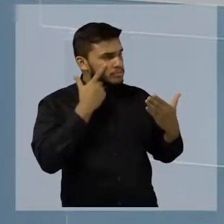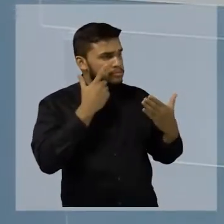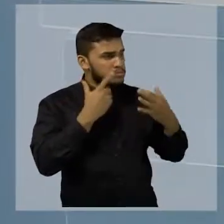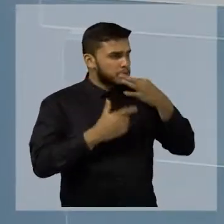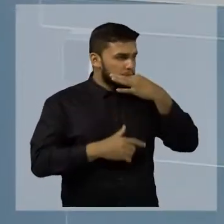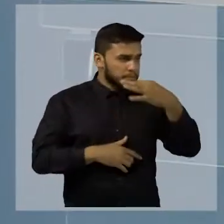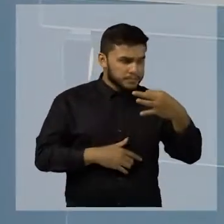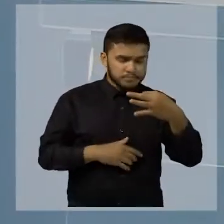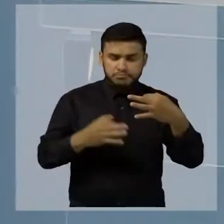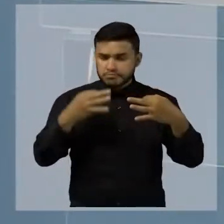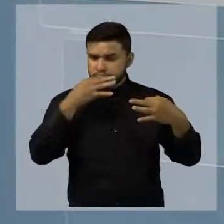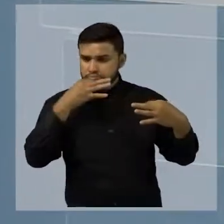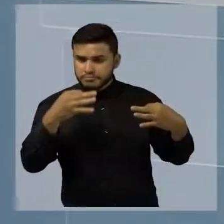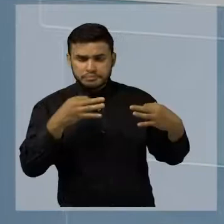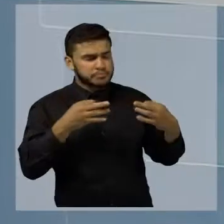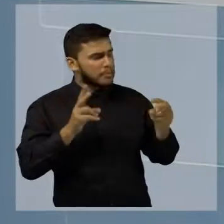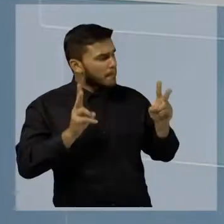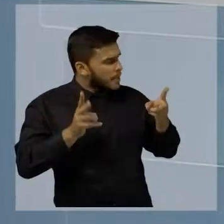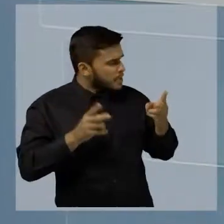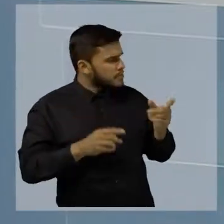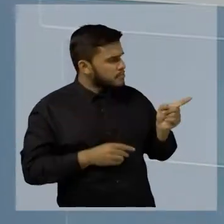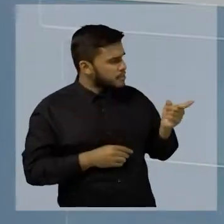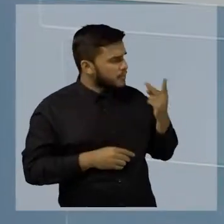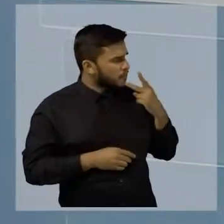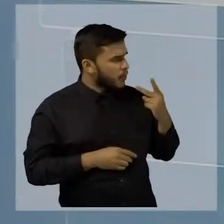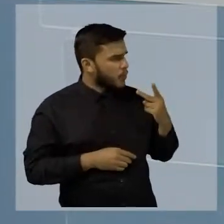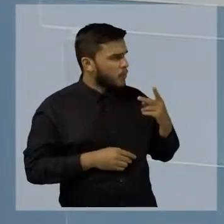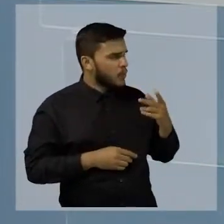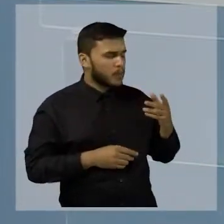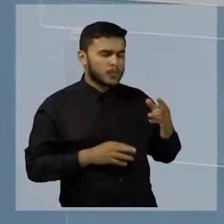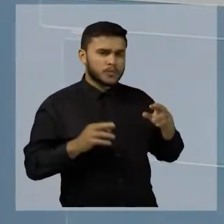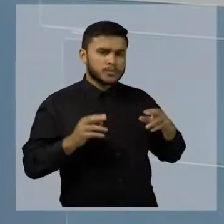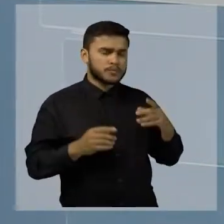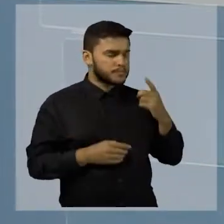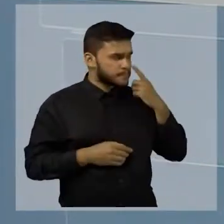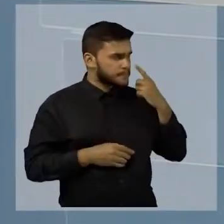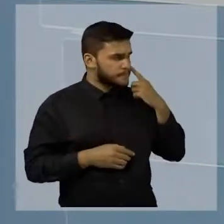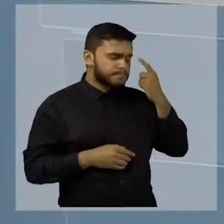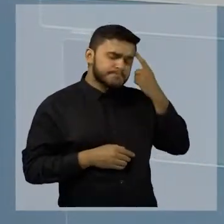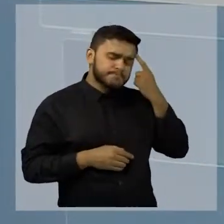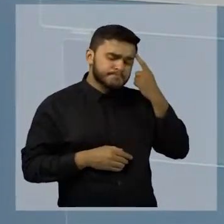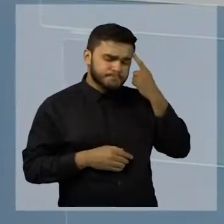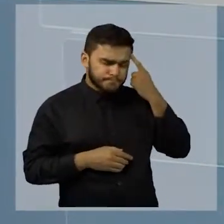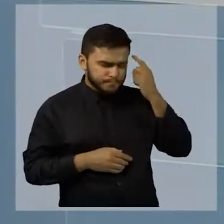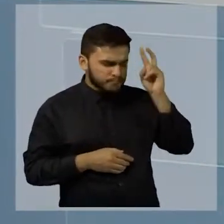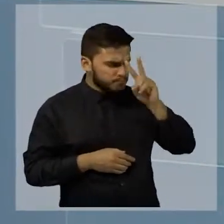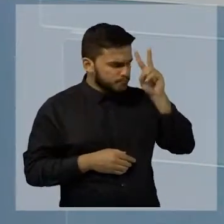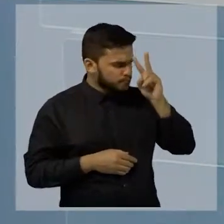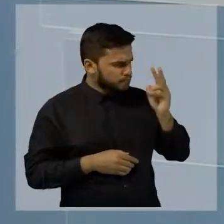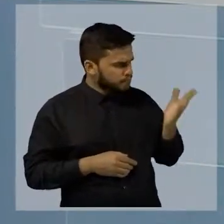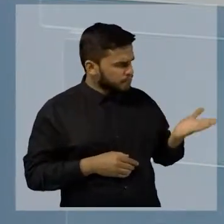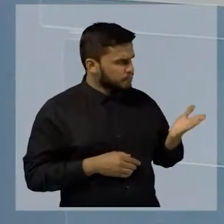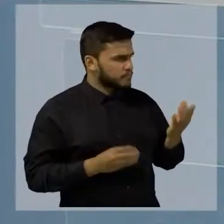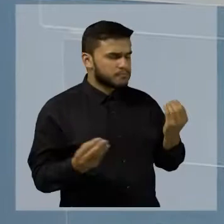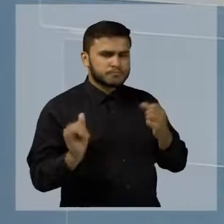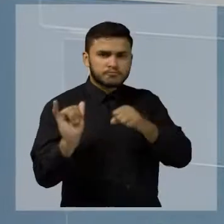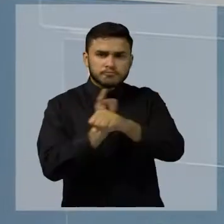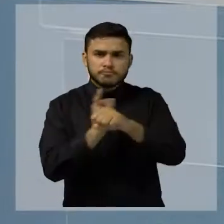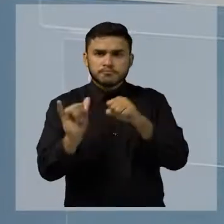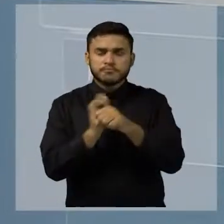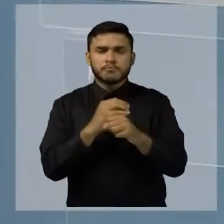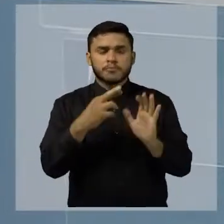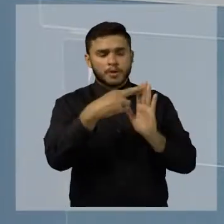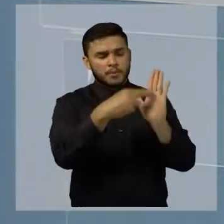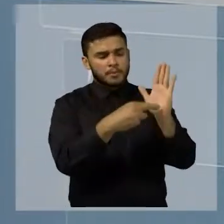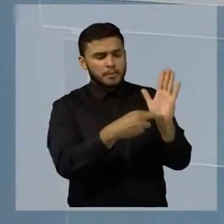de vista que, do ponto de vista da análise da articulação para a reforma